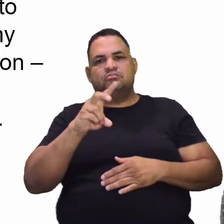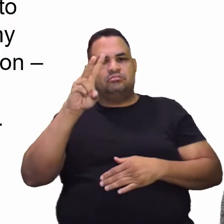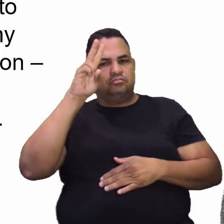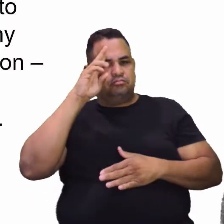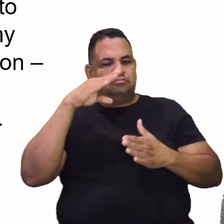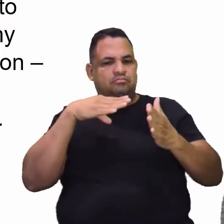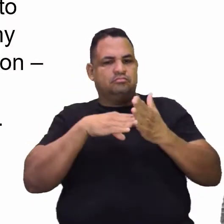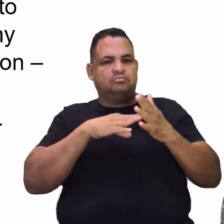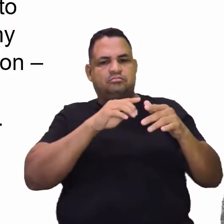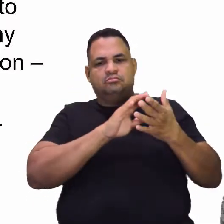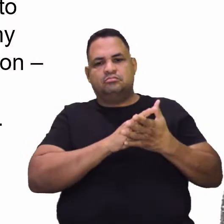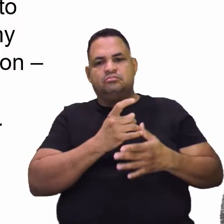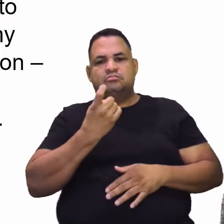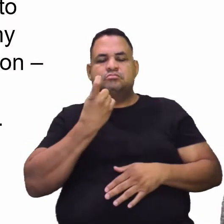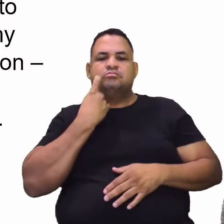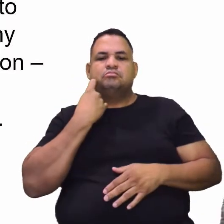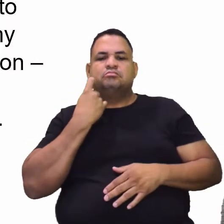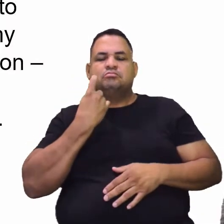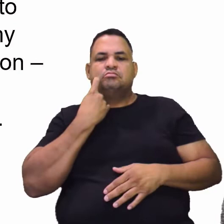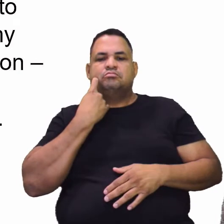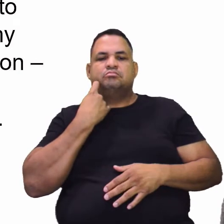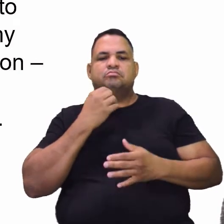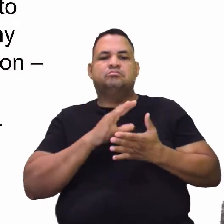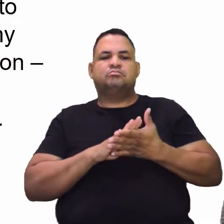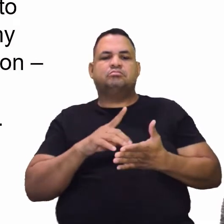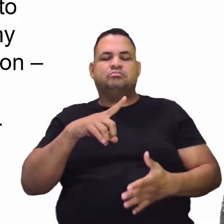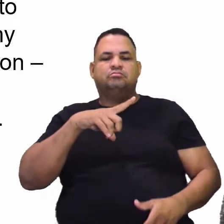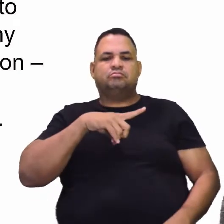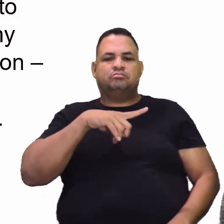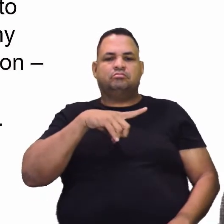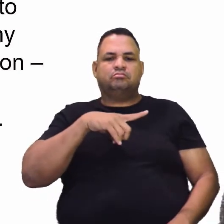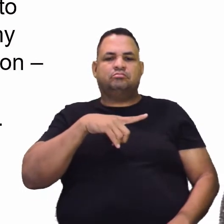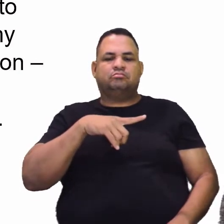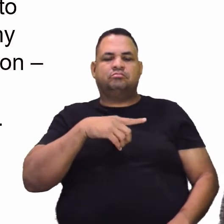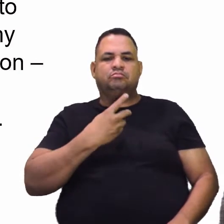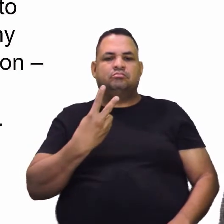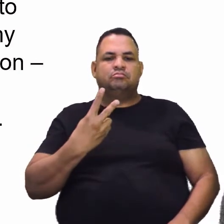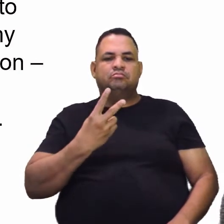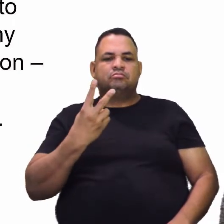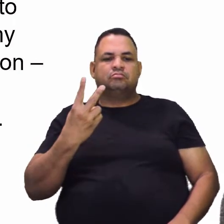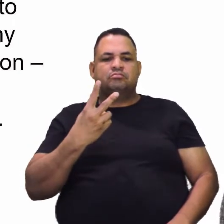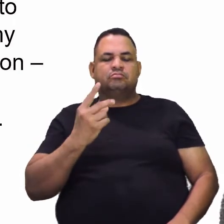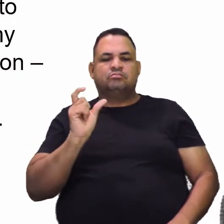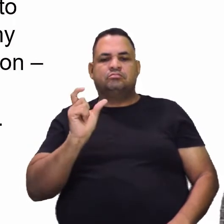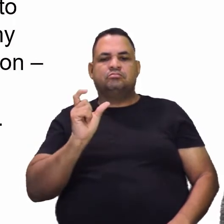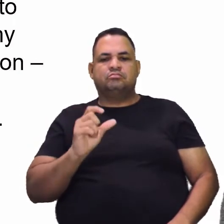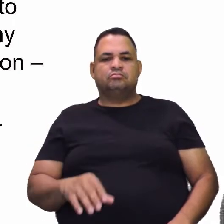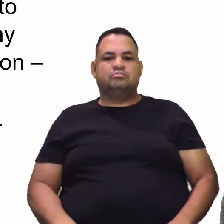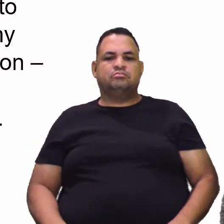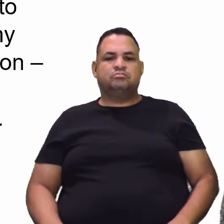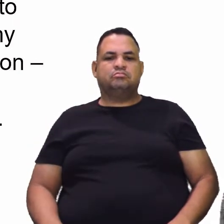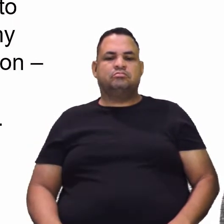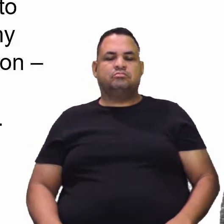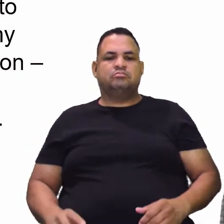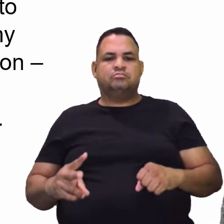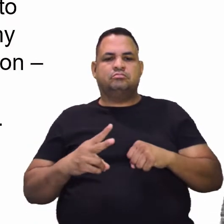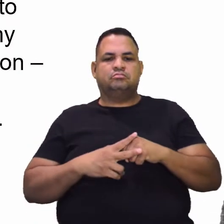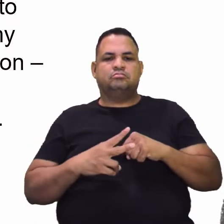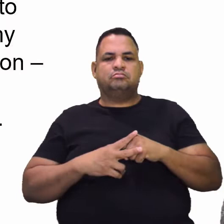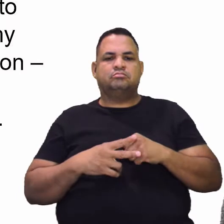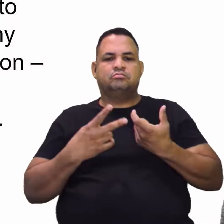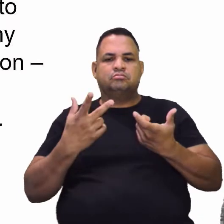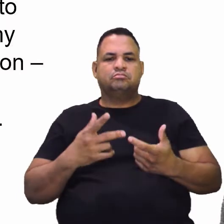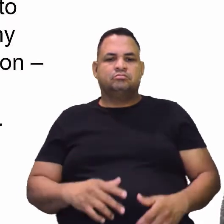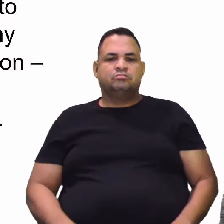a sexta. E aí eu tenho aí a minha segunda palavra, que é a palavra work, que é o meu verbo